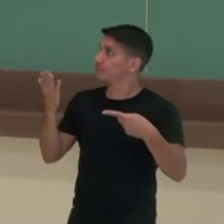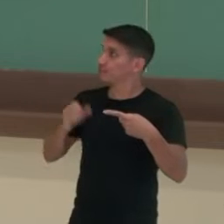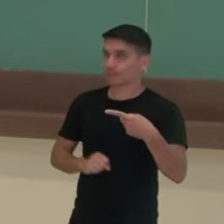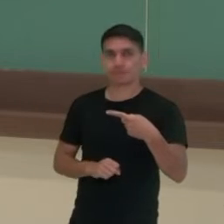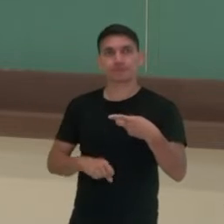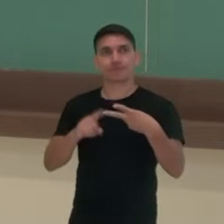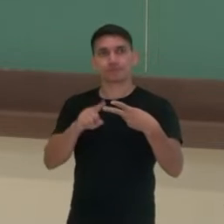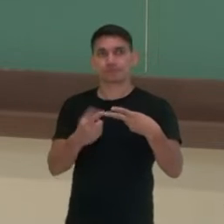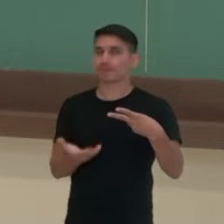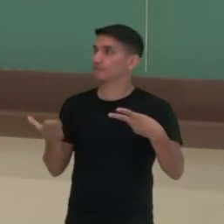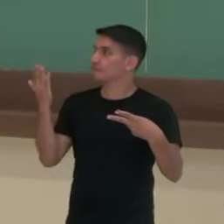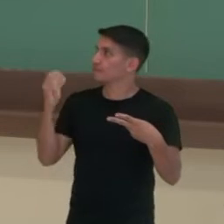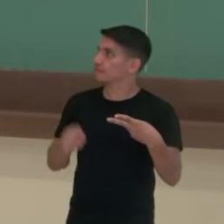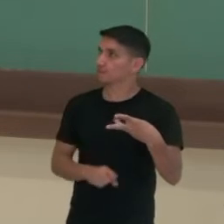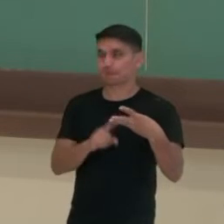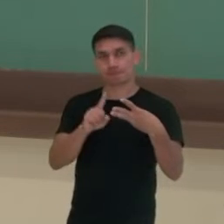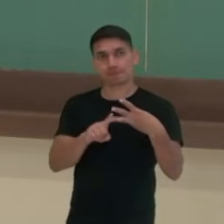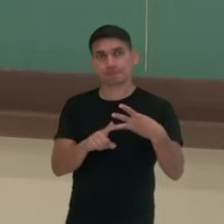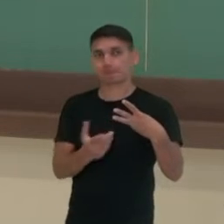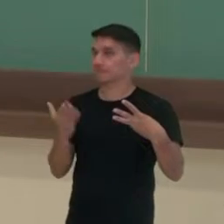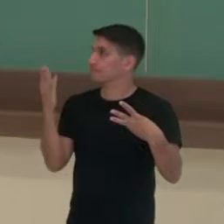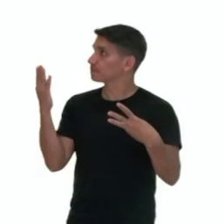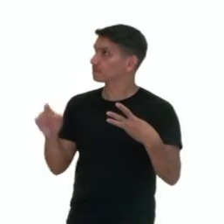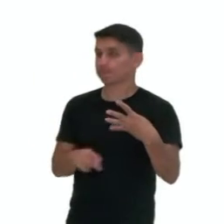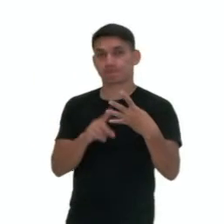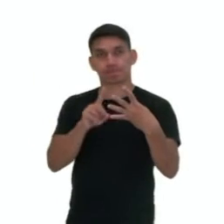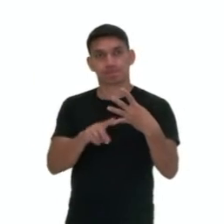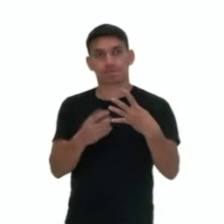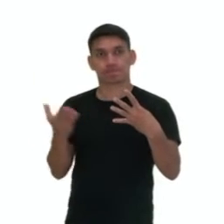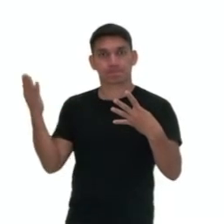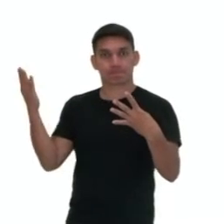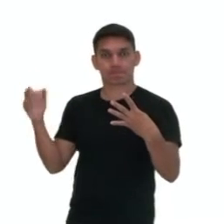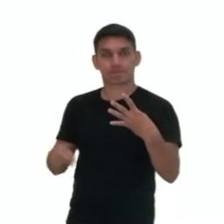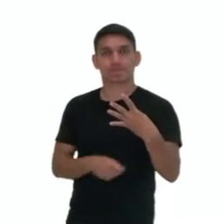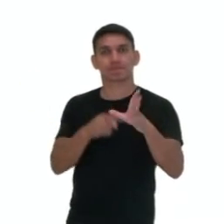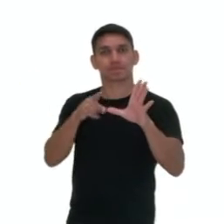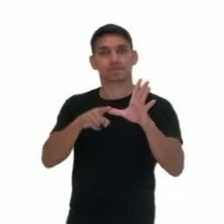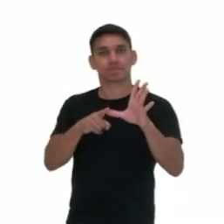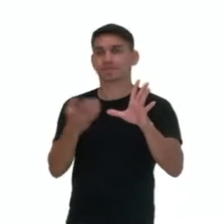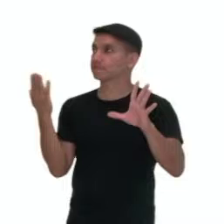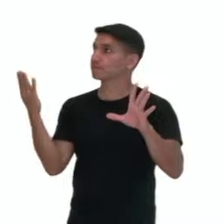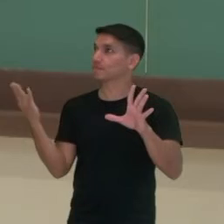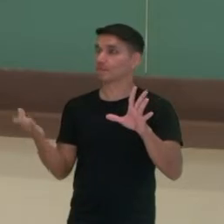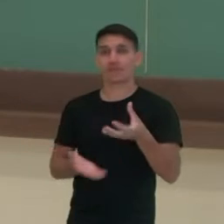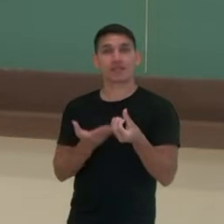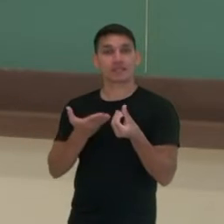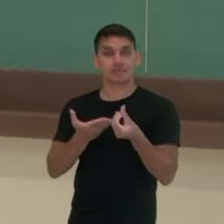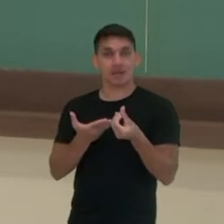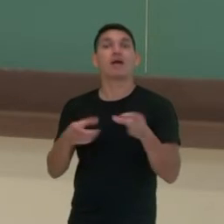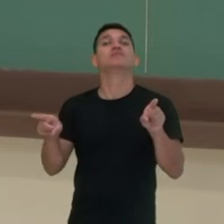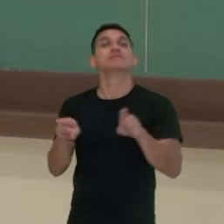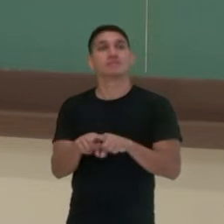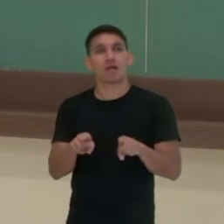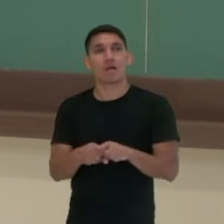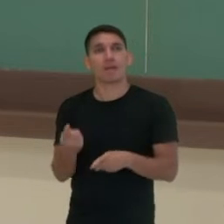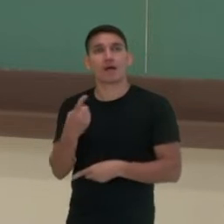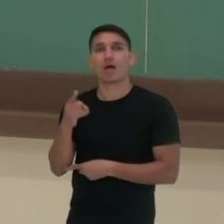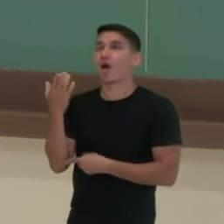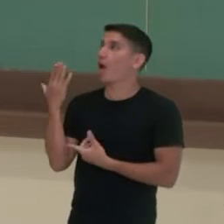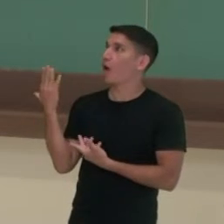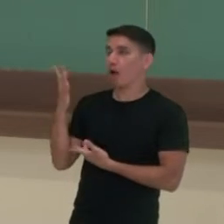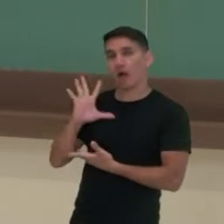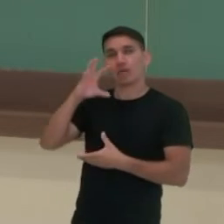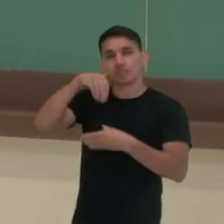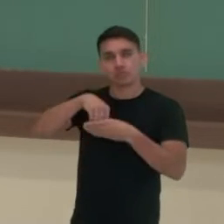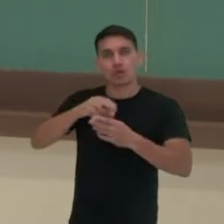artística, a rítmica, de trampolim, a acrobática, a aeróbica e o parkour também entra dentro dessa